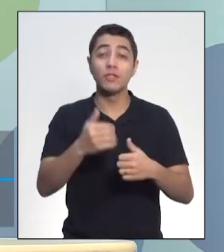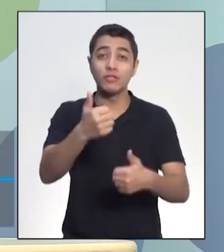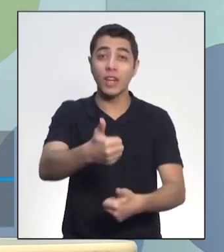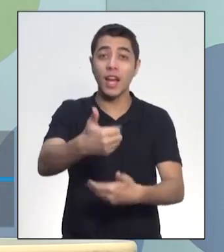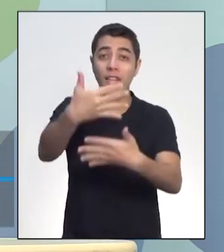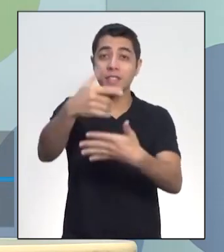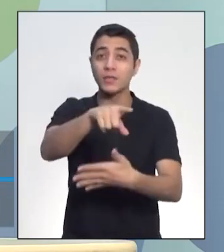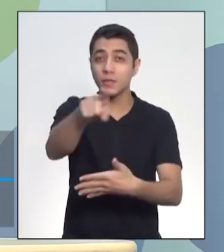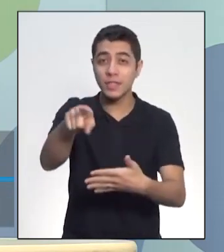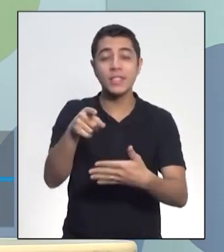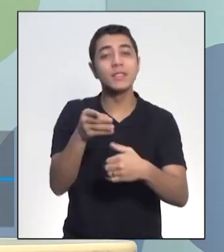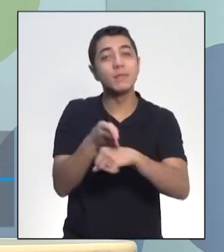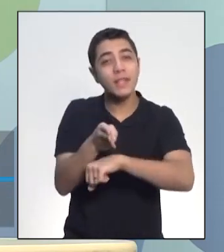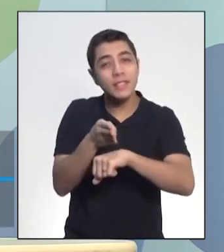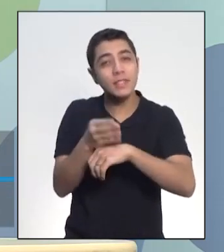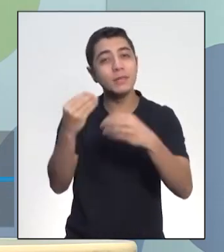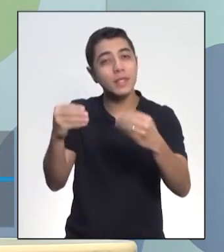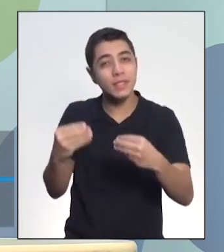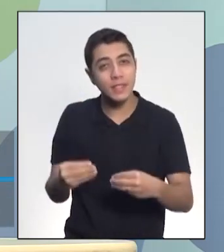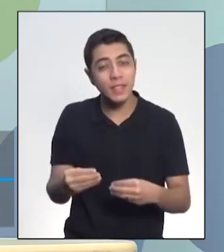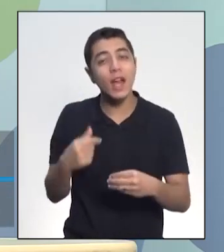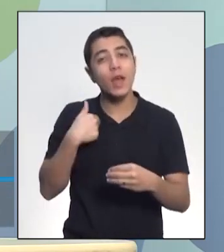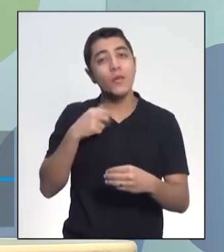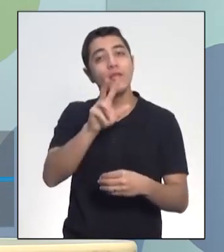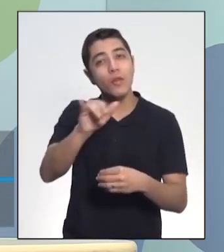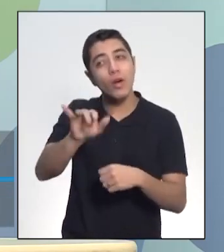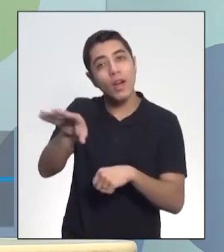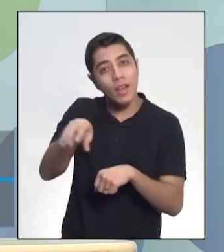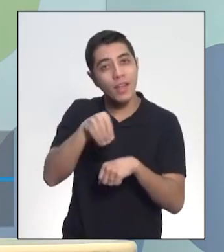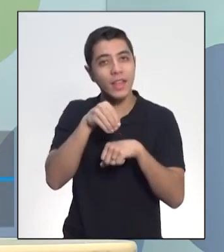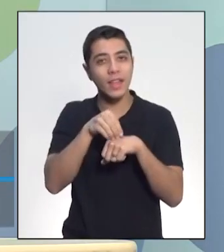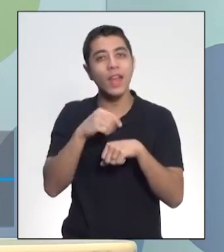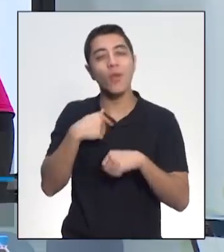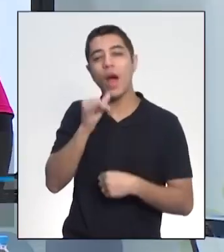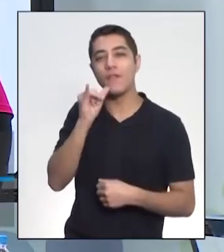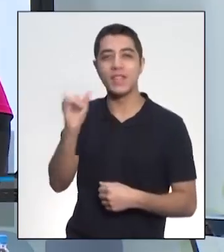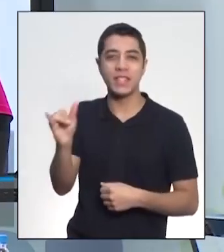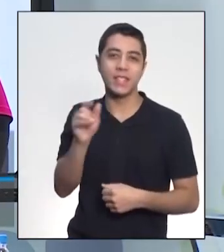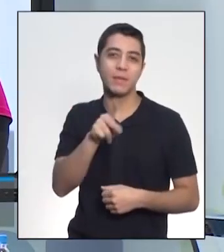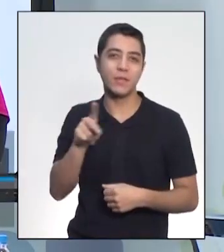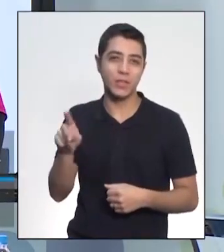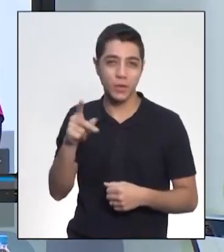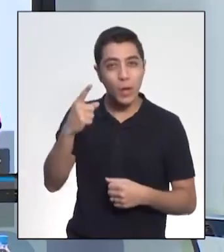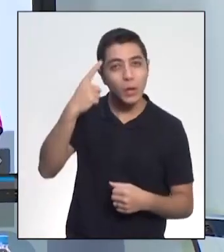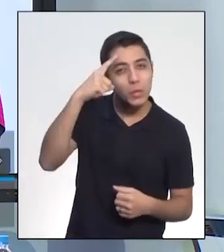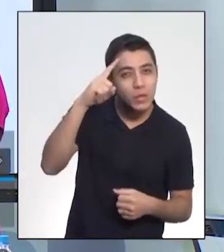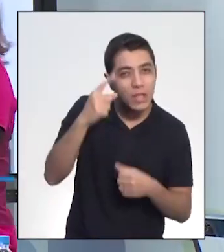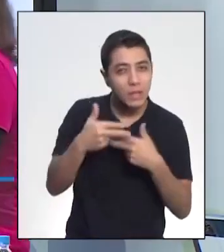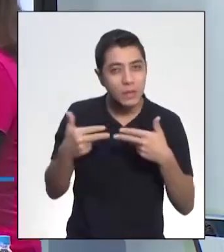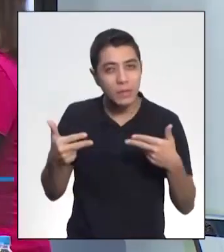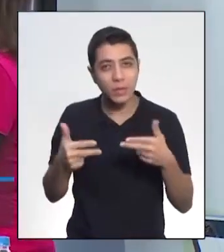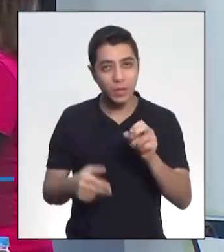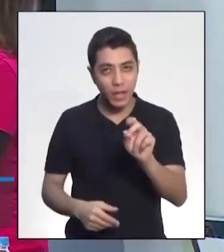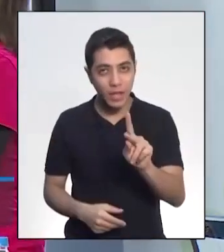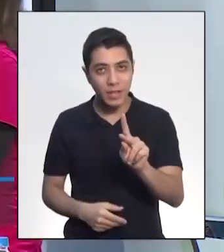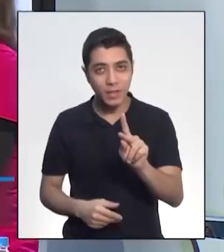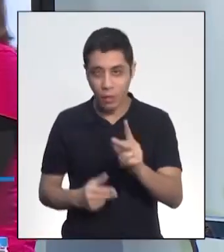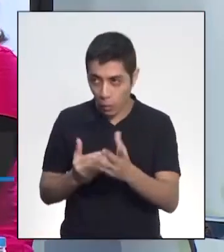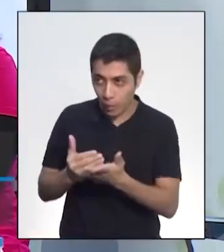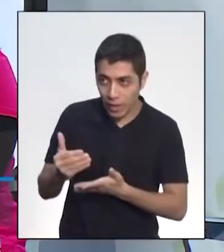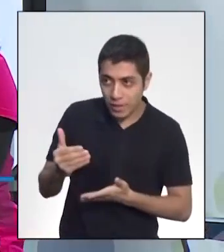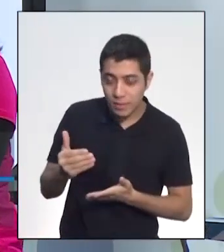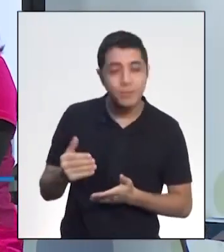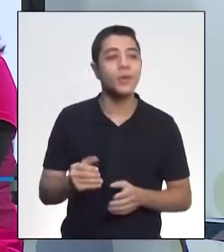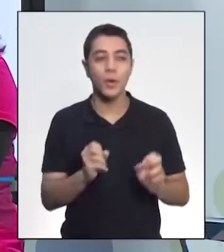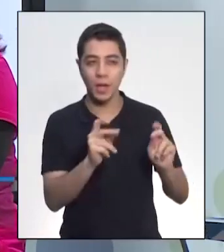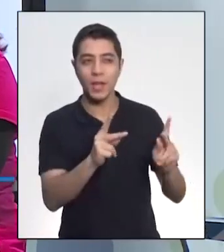a professora Roberta todas as suas dúvidas. Então, vamos começar, professora? Vamos sim, então vamos lá. Então, só para retomar, nós estamos